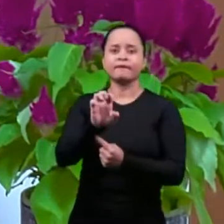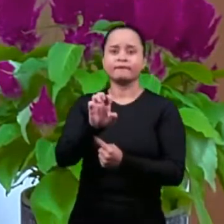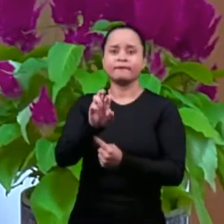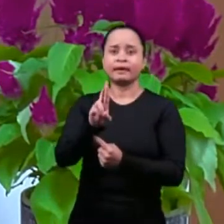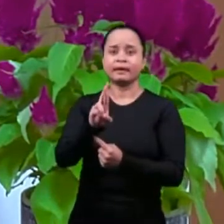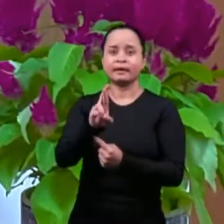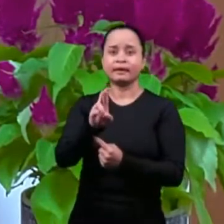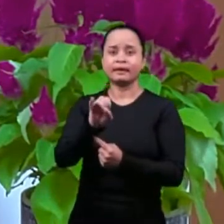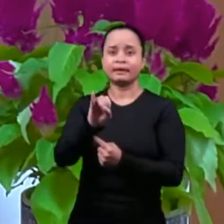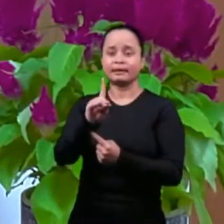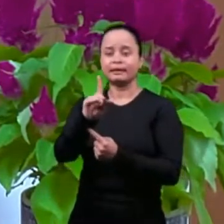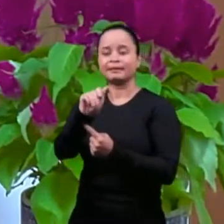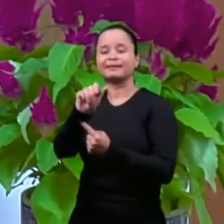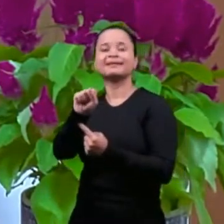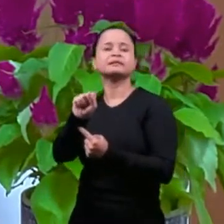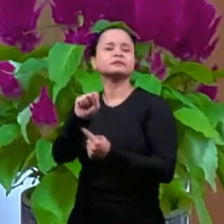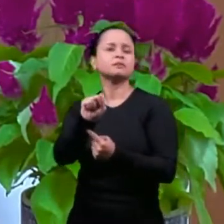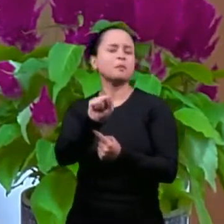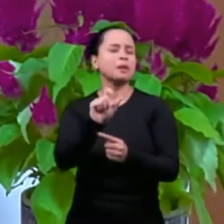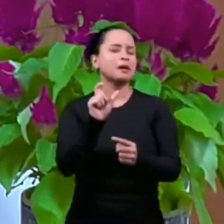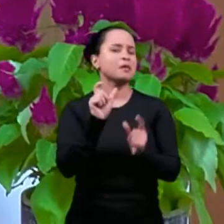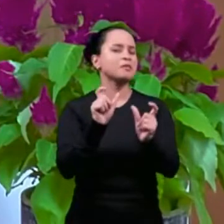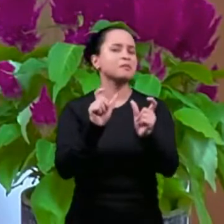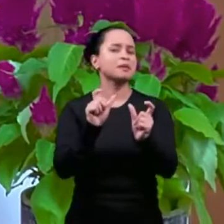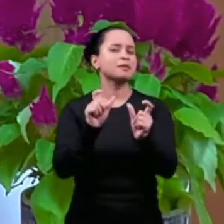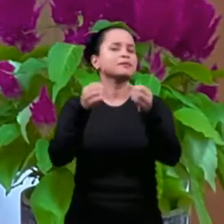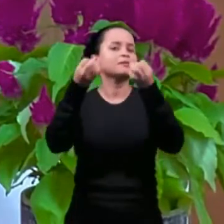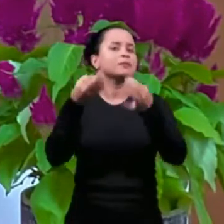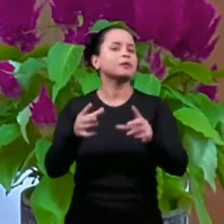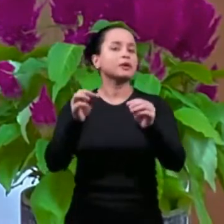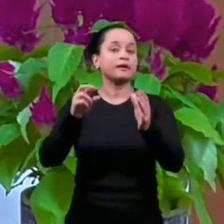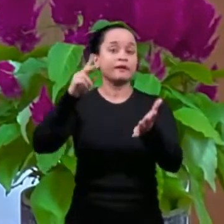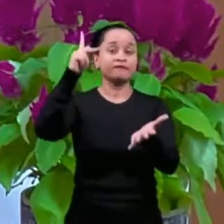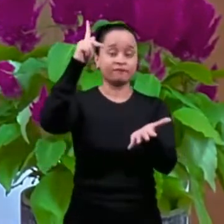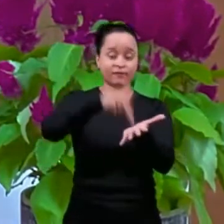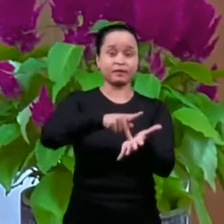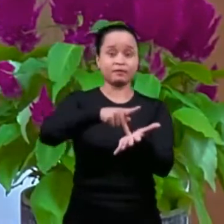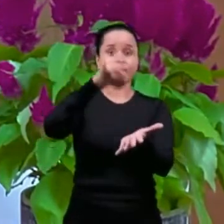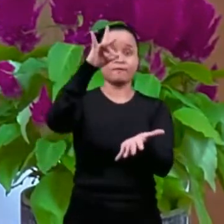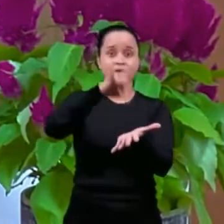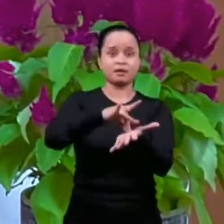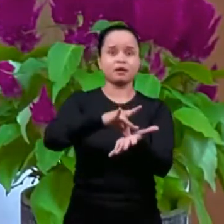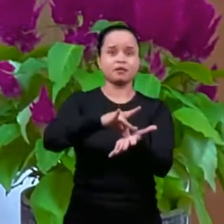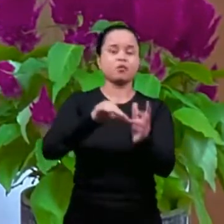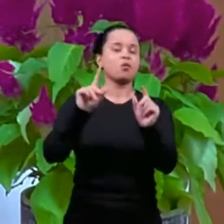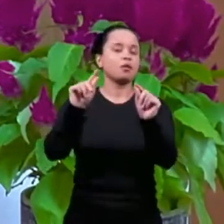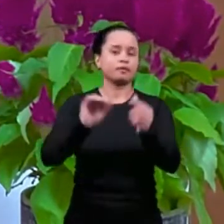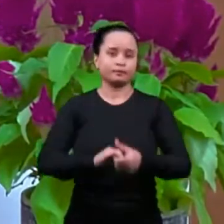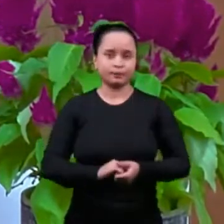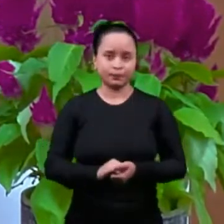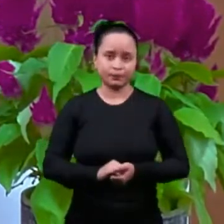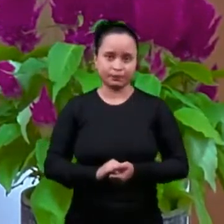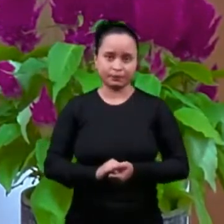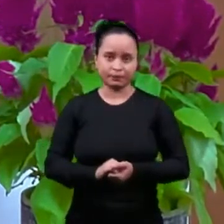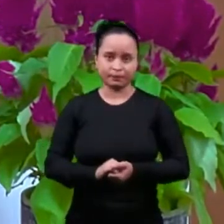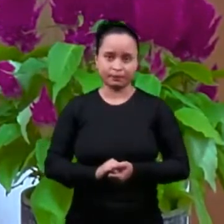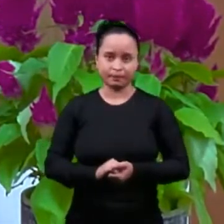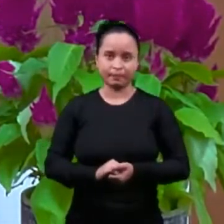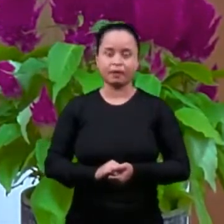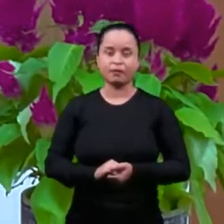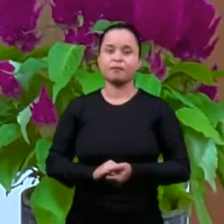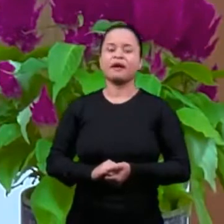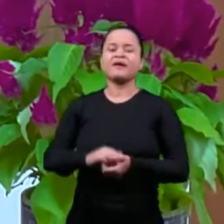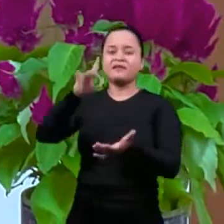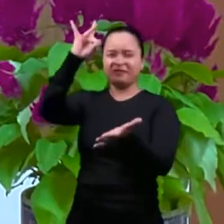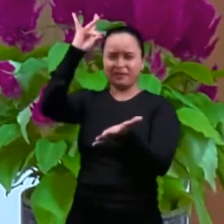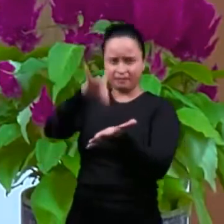falando de uma verdade que era dada vamos dizer, uma verdade finita.